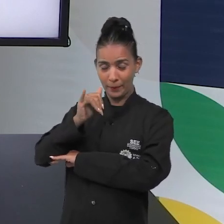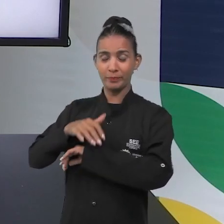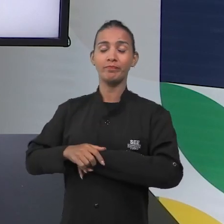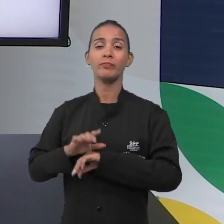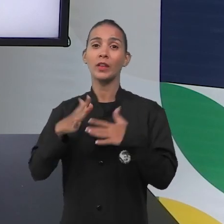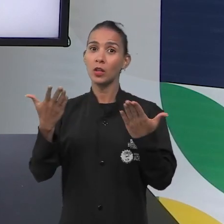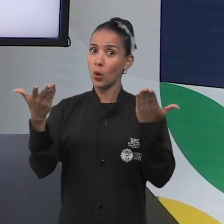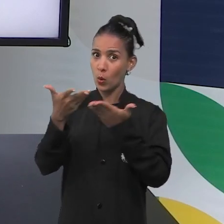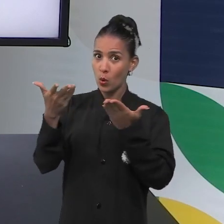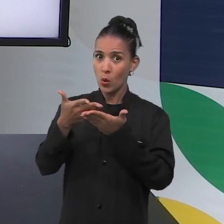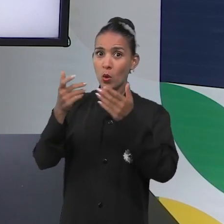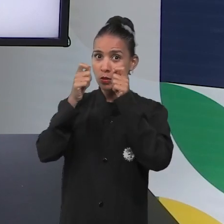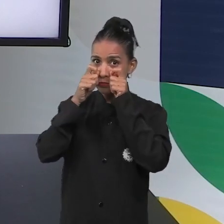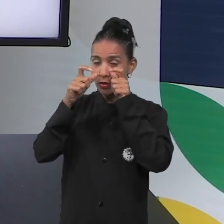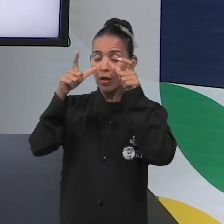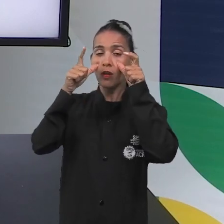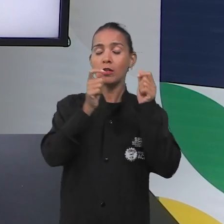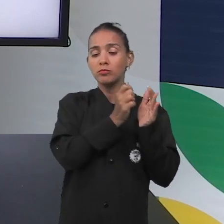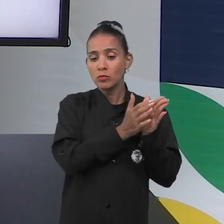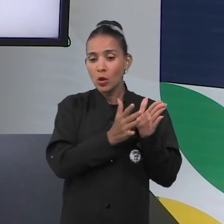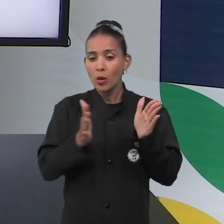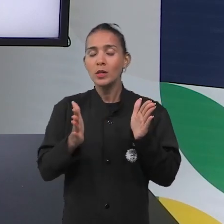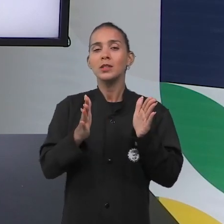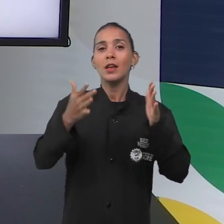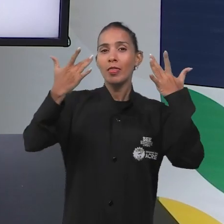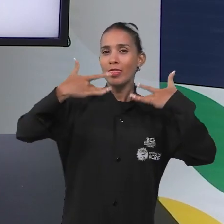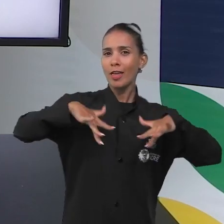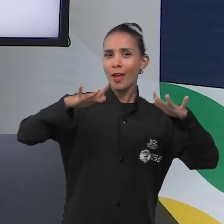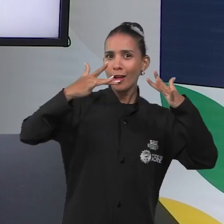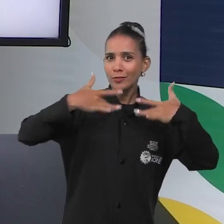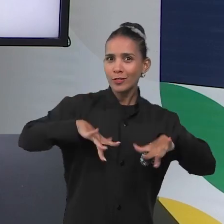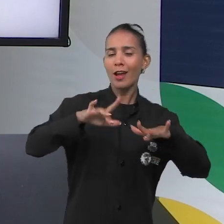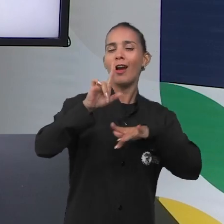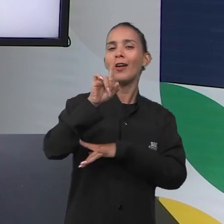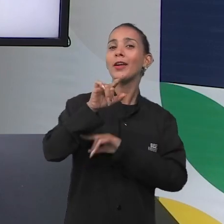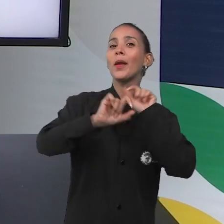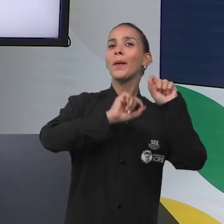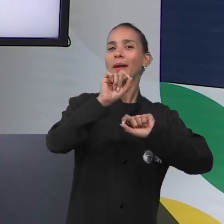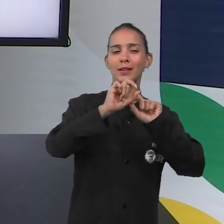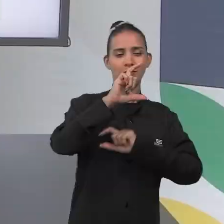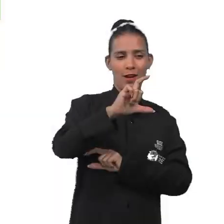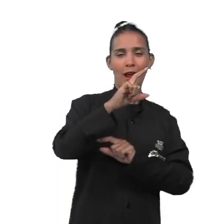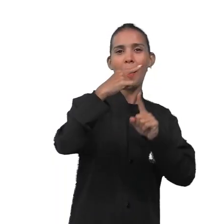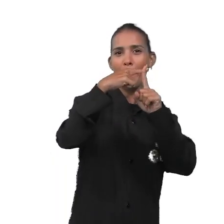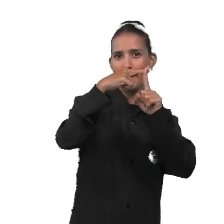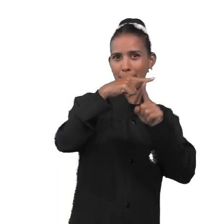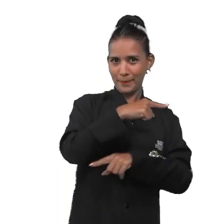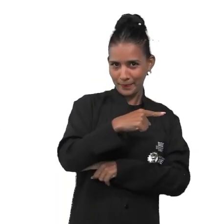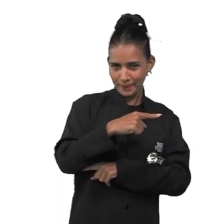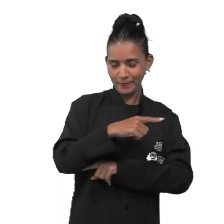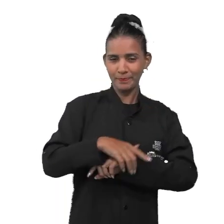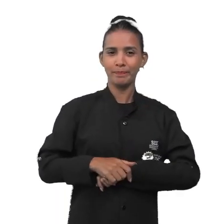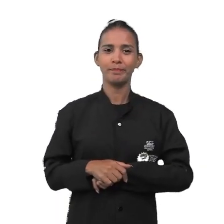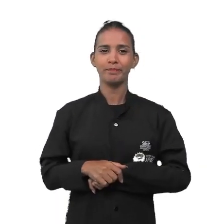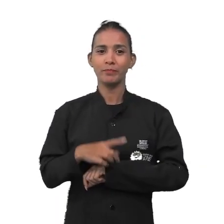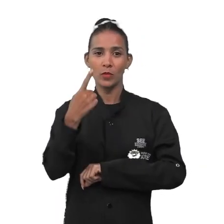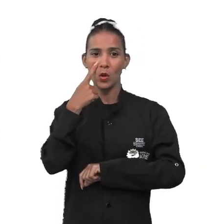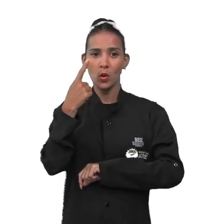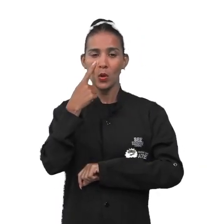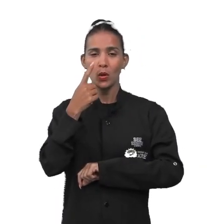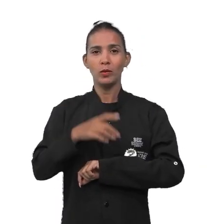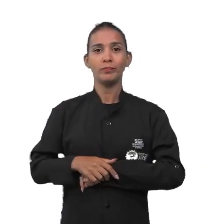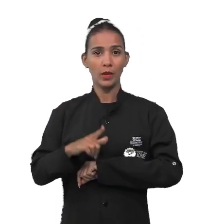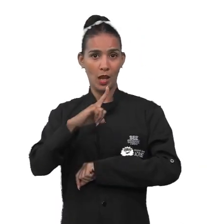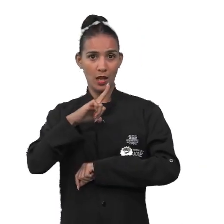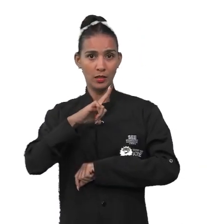trabalhar especificamente os processos espontâneos, que são as pilhas. Então, acompanhem comigo aqui na tela. Aqui nós temos uma pilha